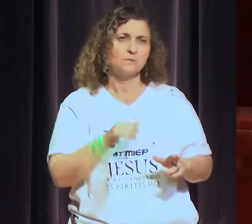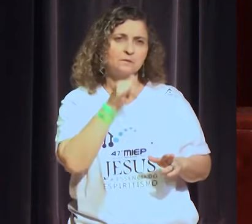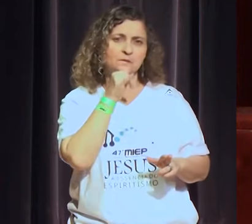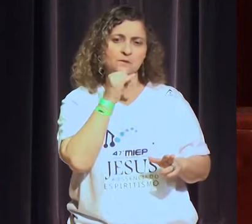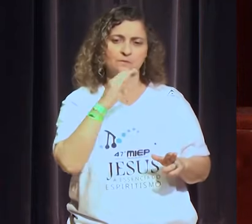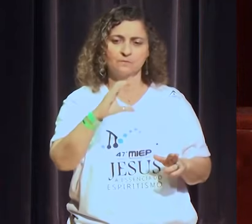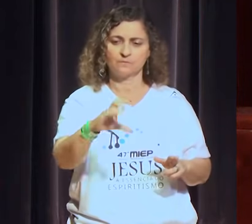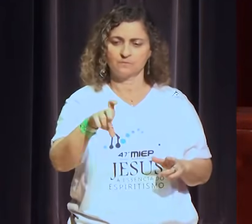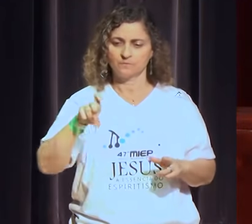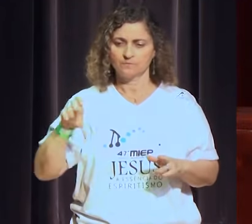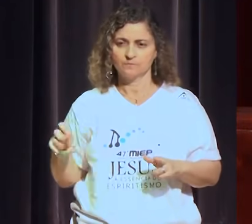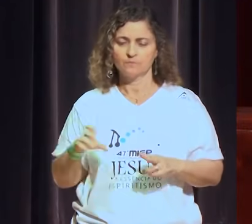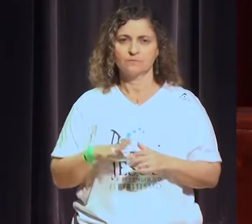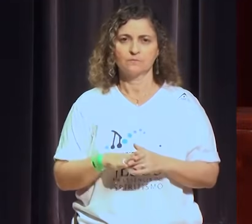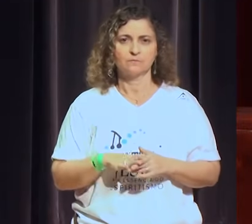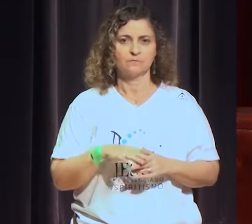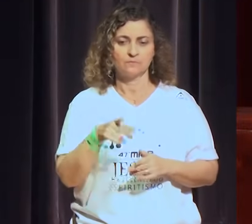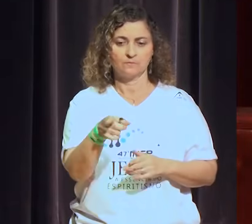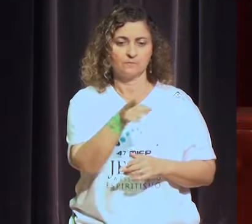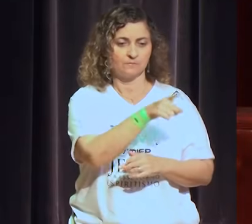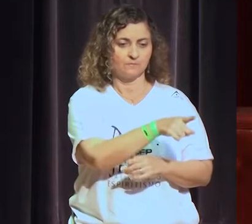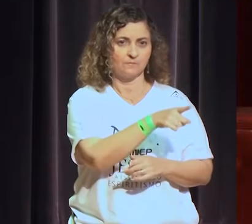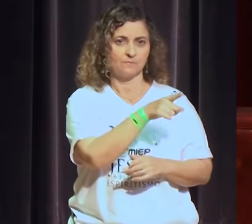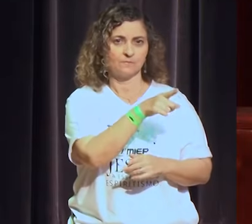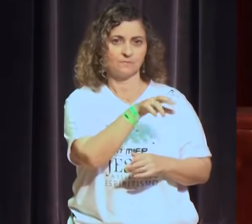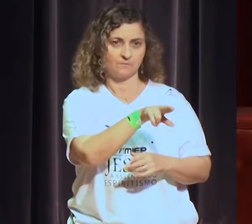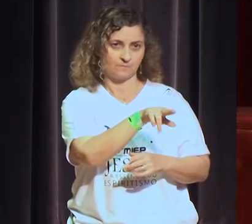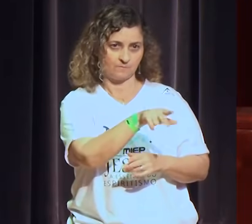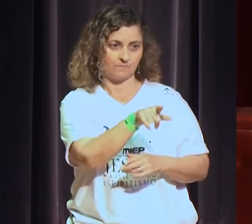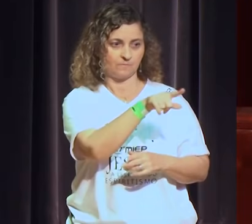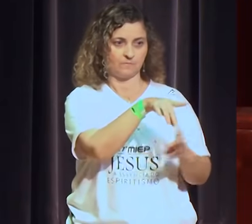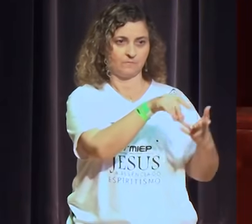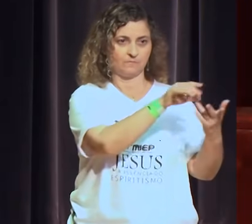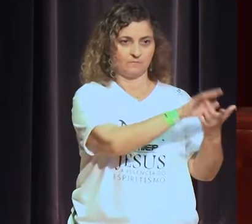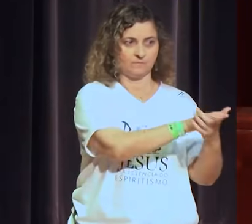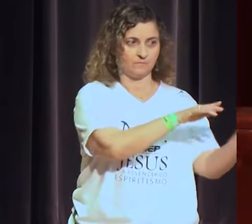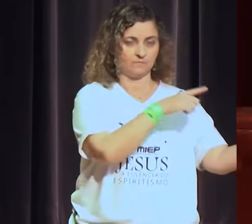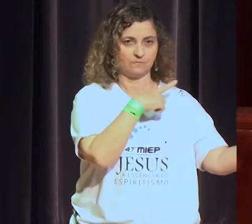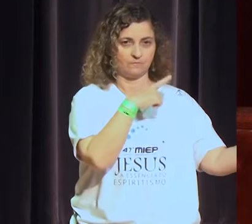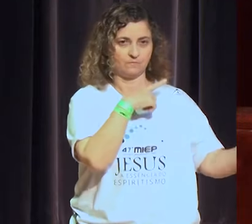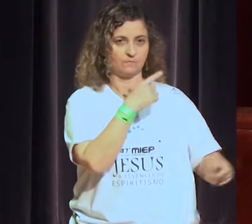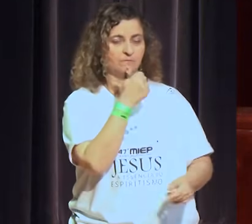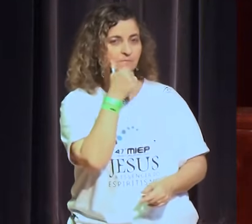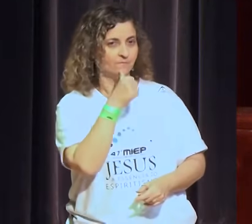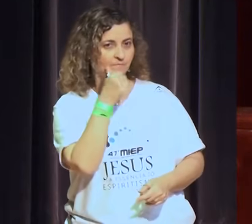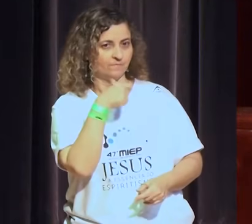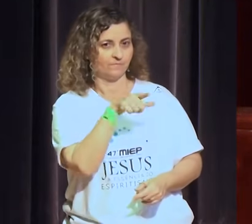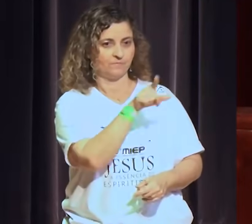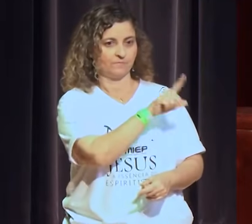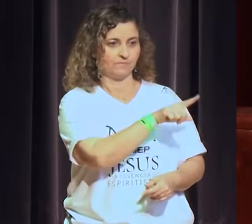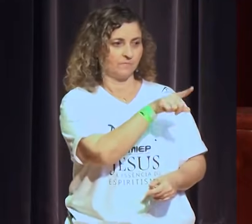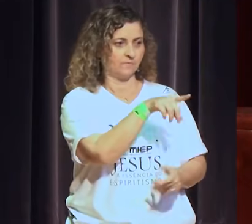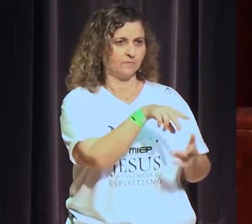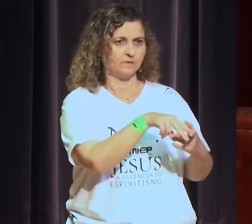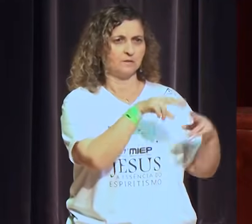do José, irmão dele, foi internado no hospital psiquiátrico, Raul Soares, em Belo